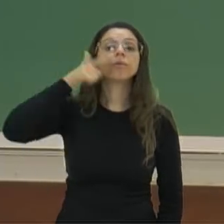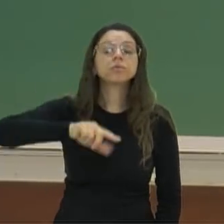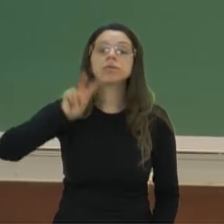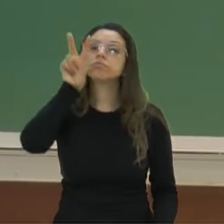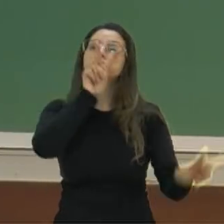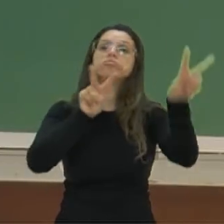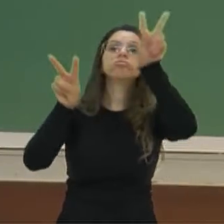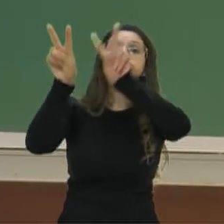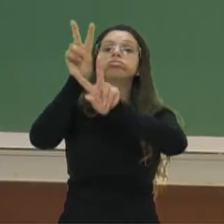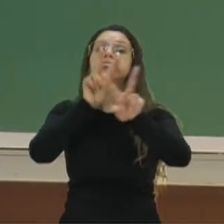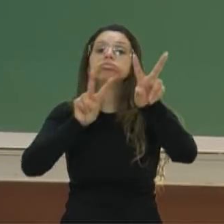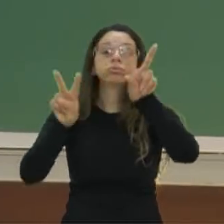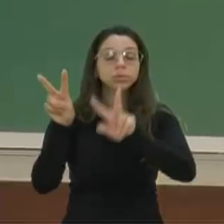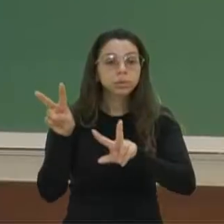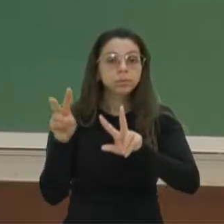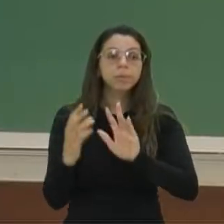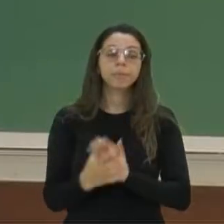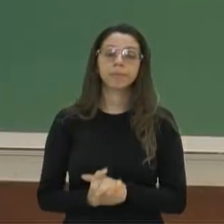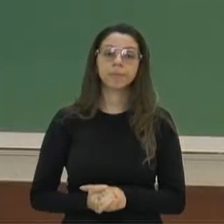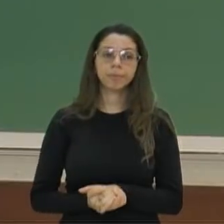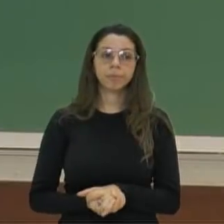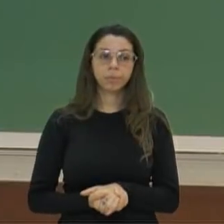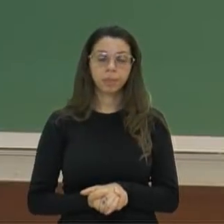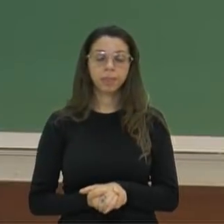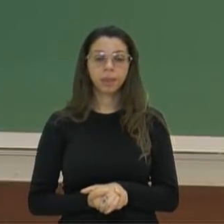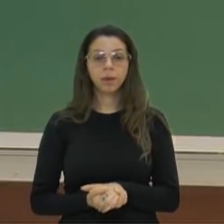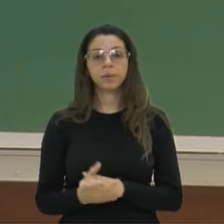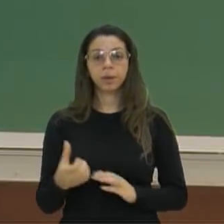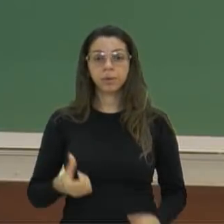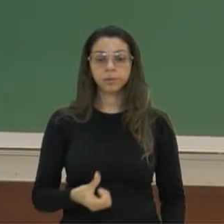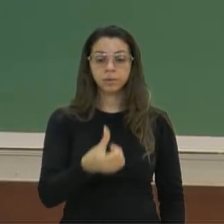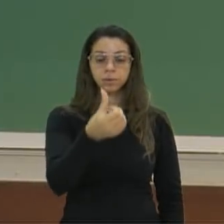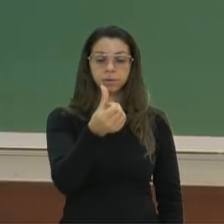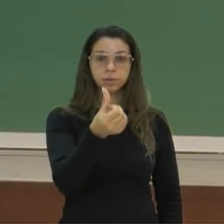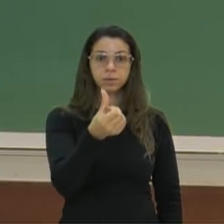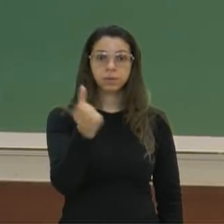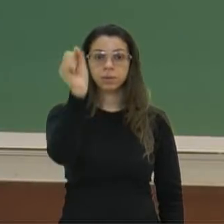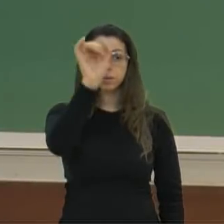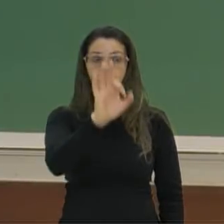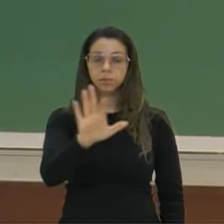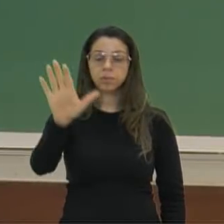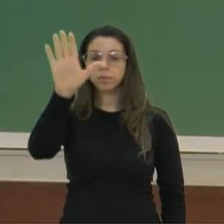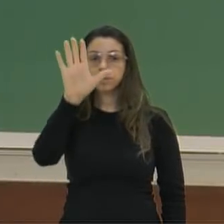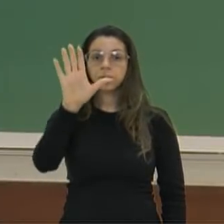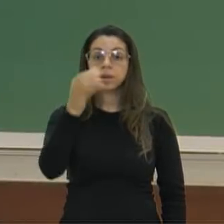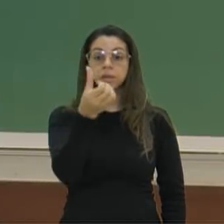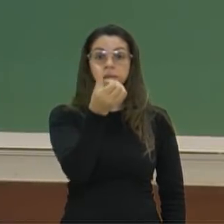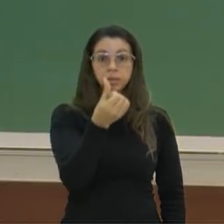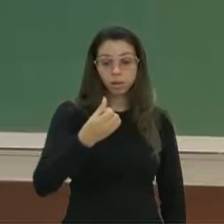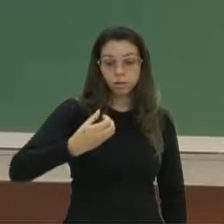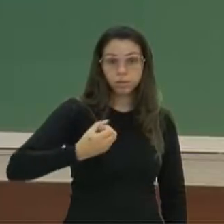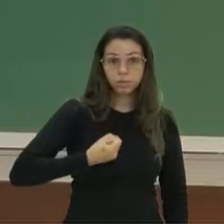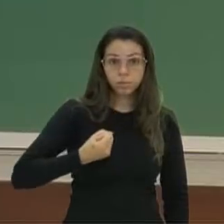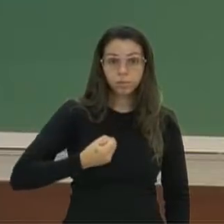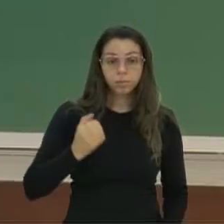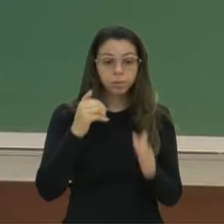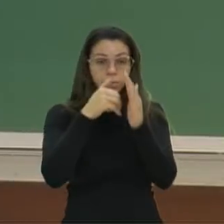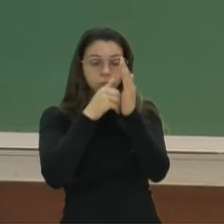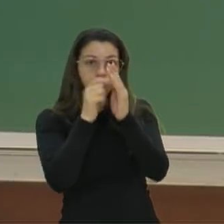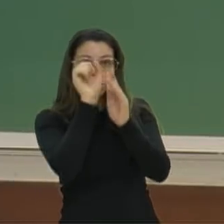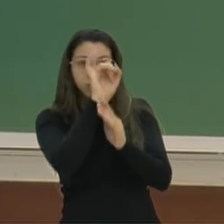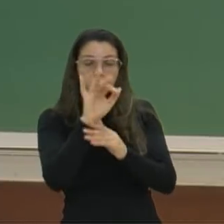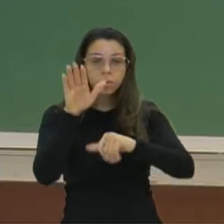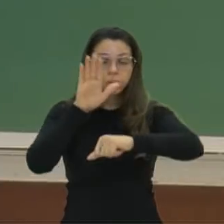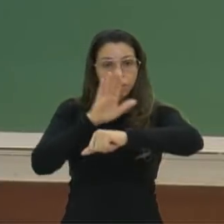leitura correta dessas imagens. Então eu tenho 6 imagens com 6 números escondidos. Eu vou dar um tempinho para